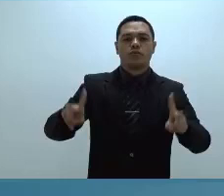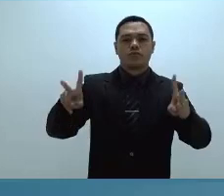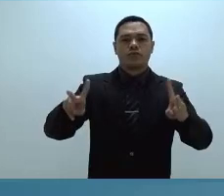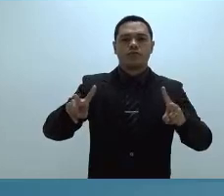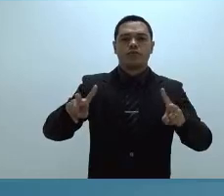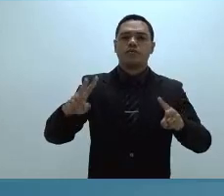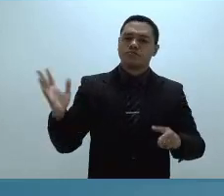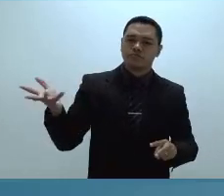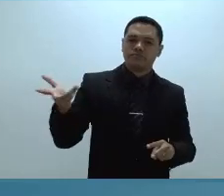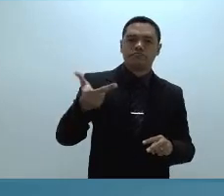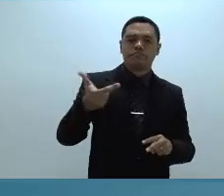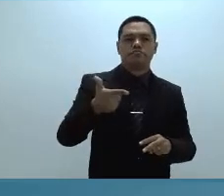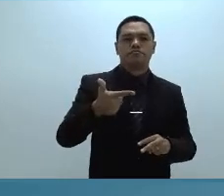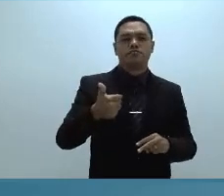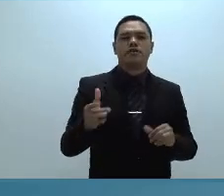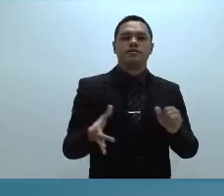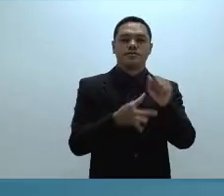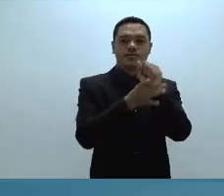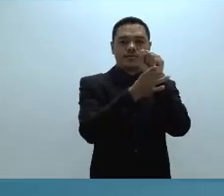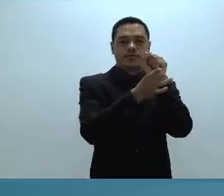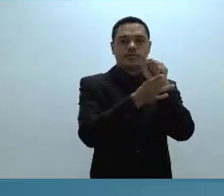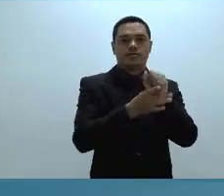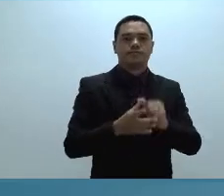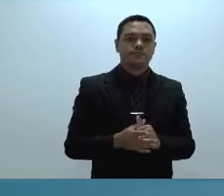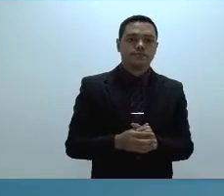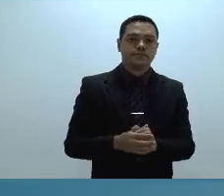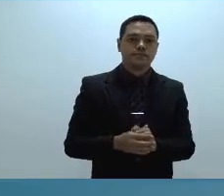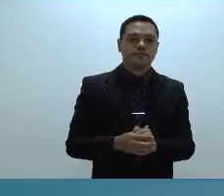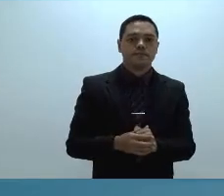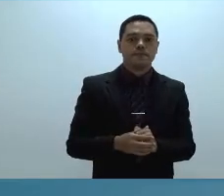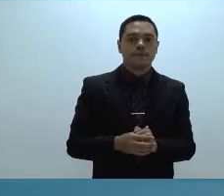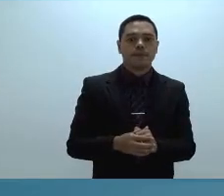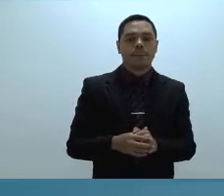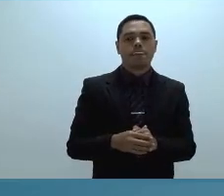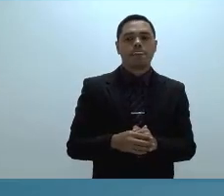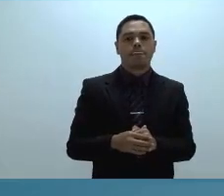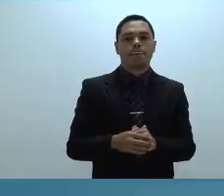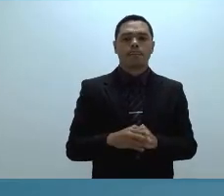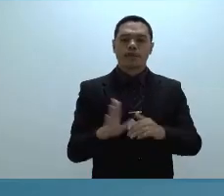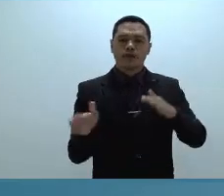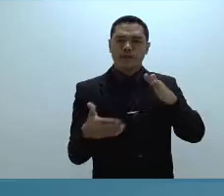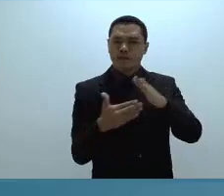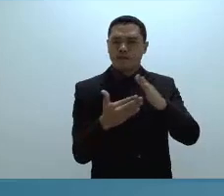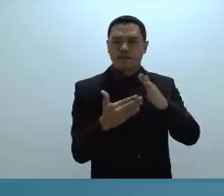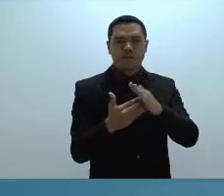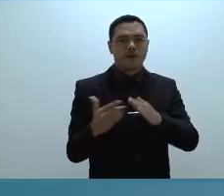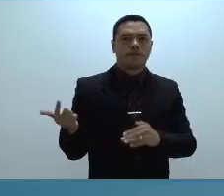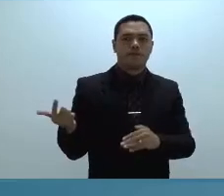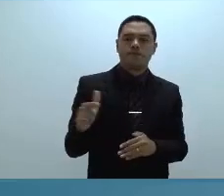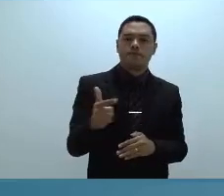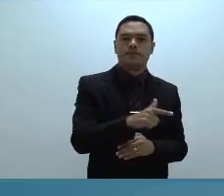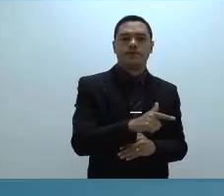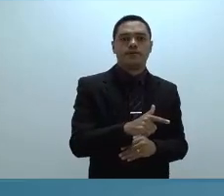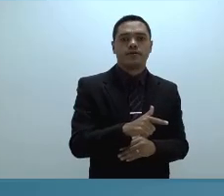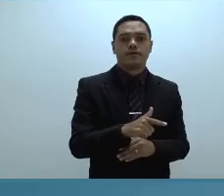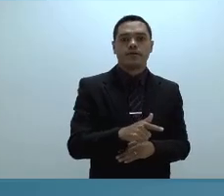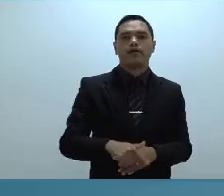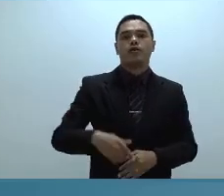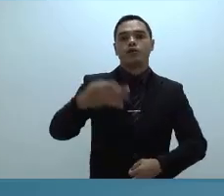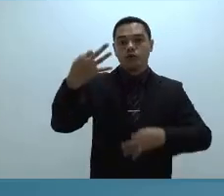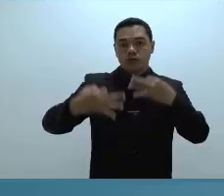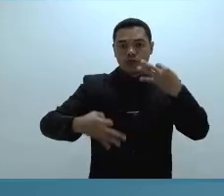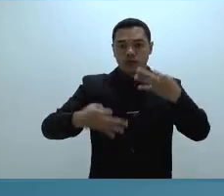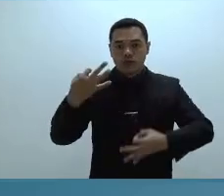eficiência e segurança. Sem embargo, no simbólico julgamento do conflito